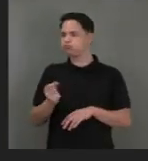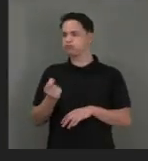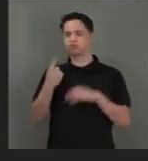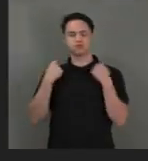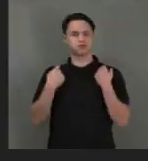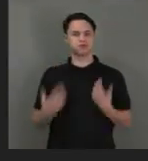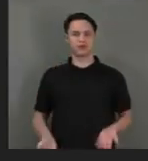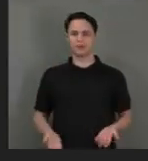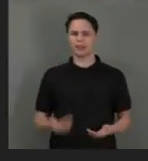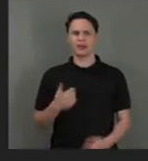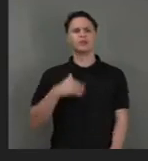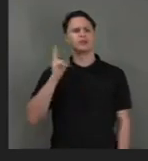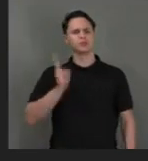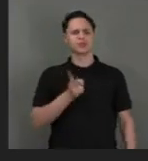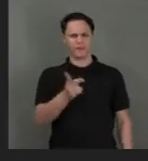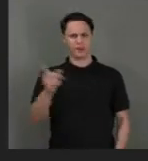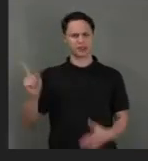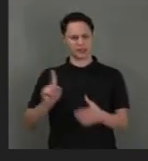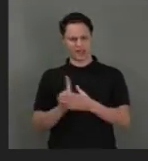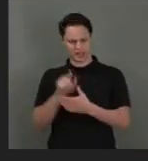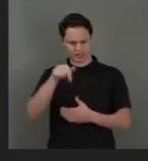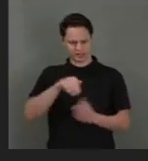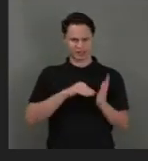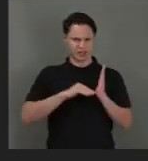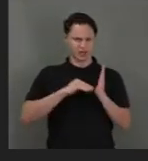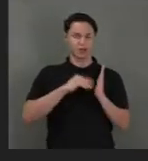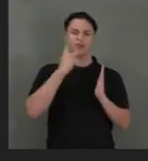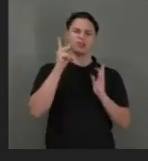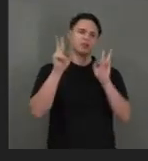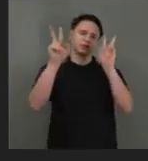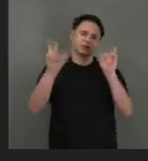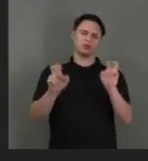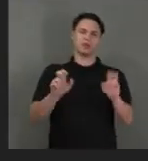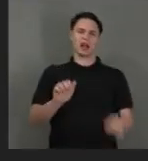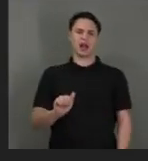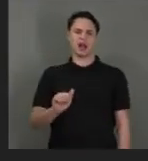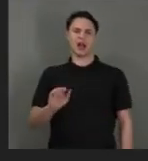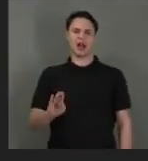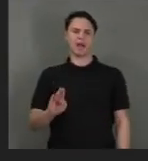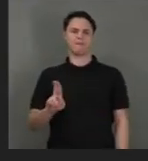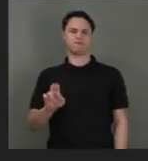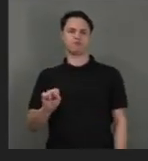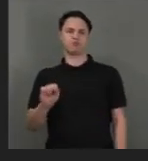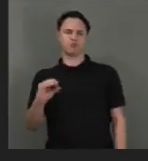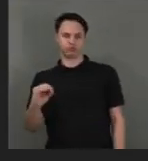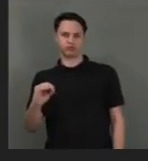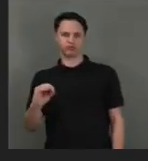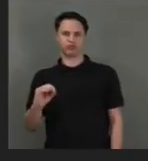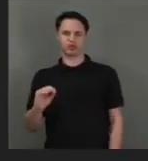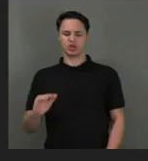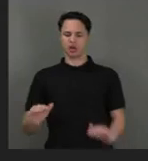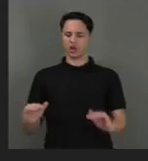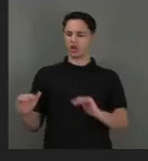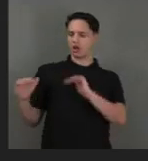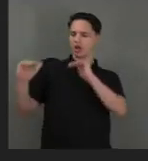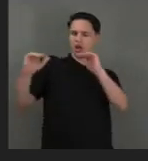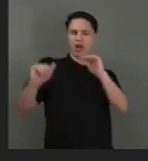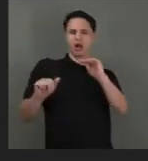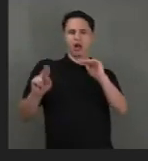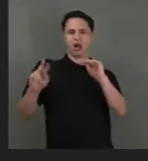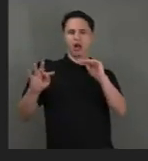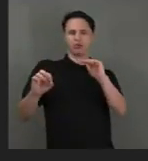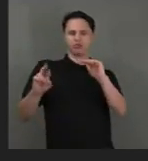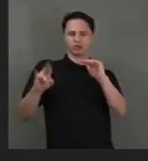tenho usado a tribuna do Senado para falar sobre o abuso de autoridade cometido por ministro do Supremo Tribunal Federal